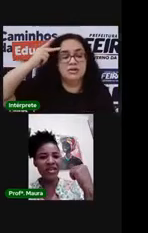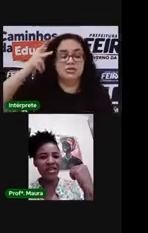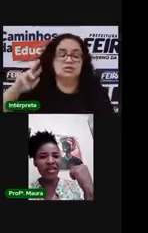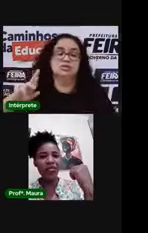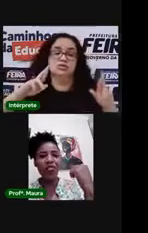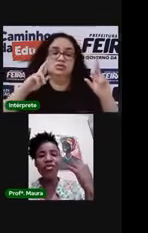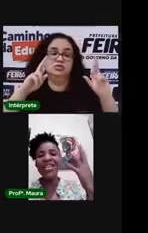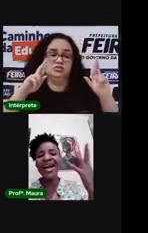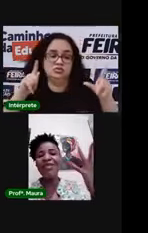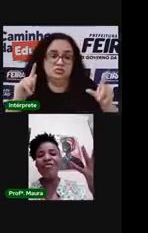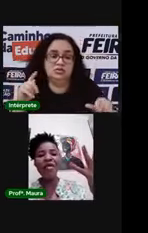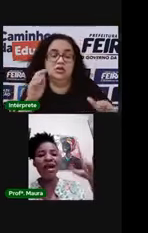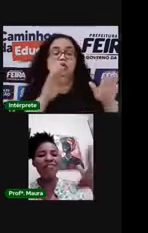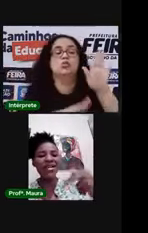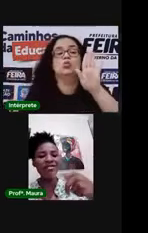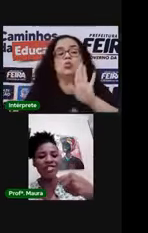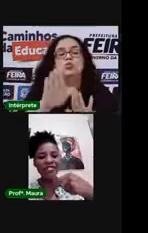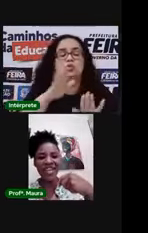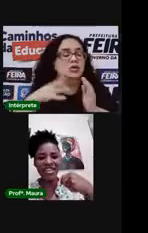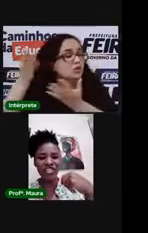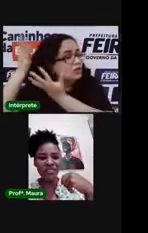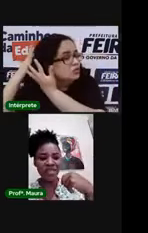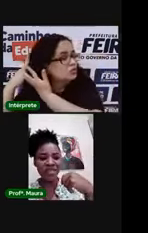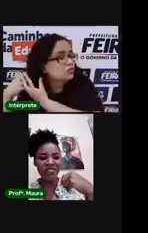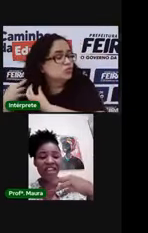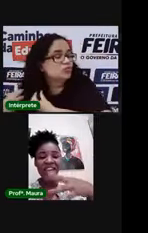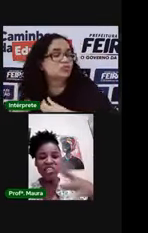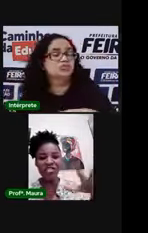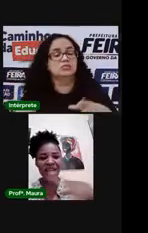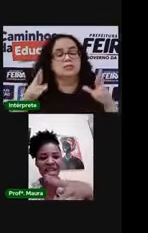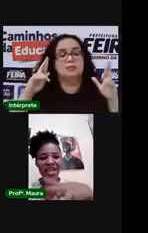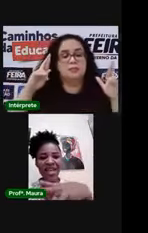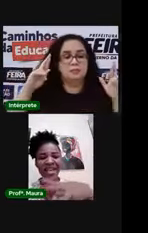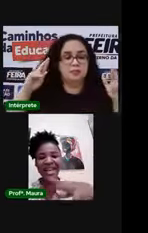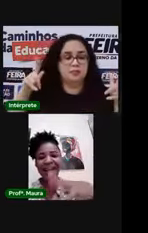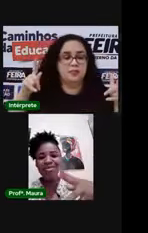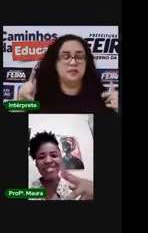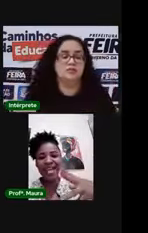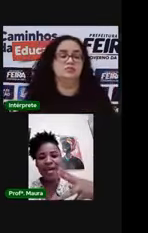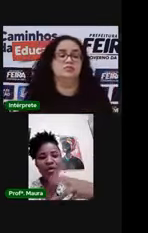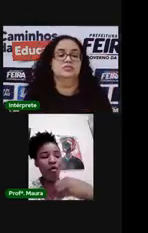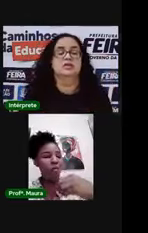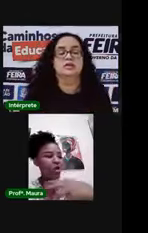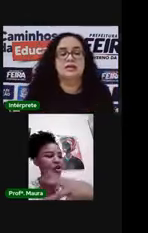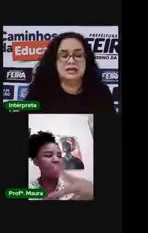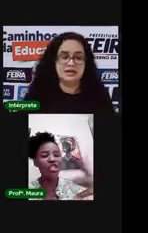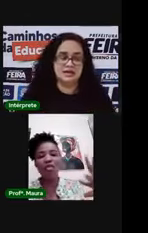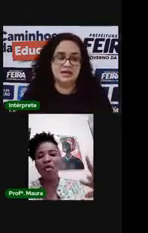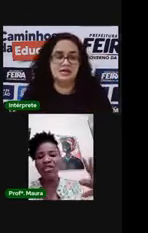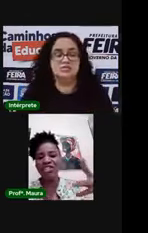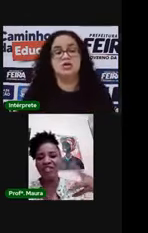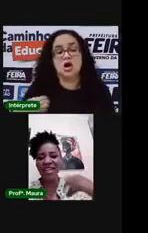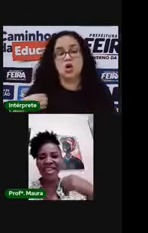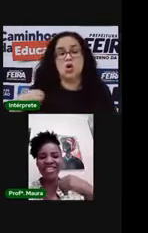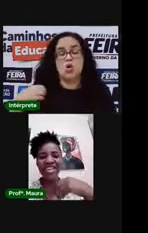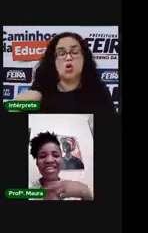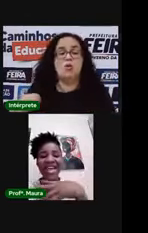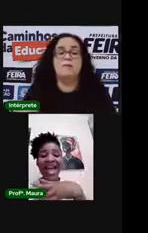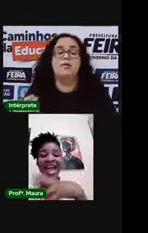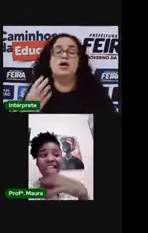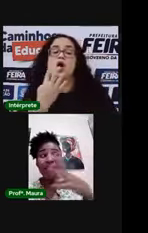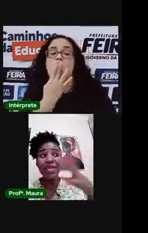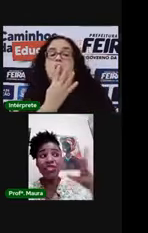mim, cuida, arruma o cabelo diferente de mim, veste, não é? Calça, roupa, gosta de cores